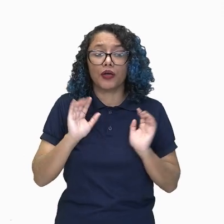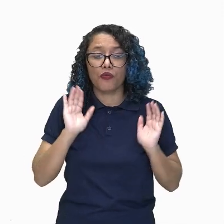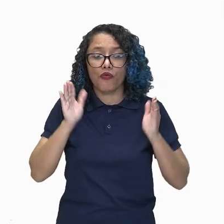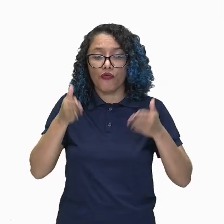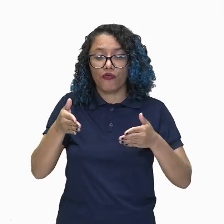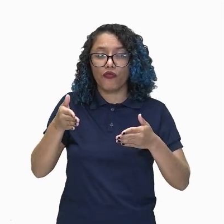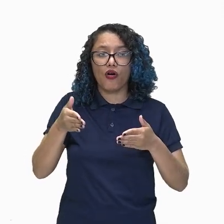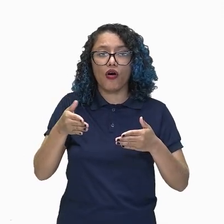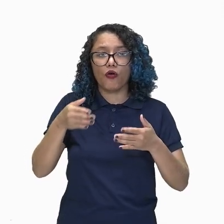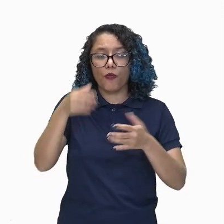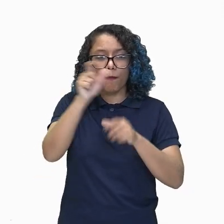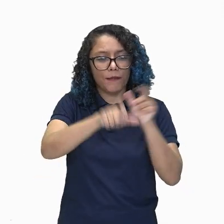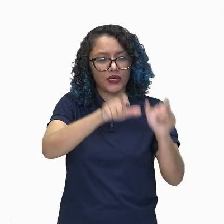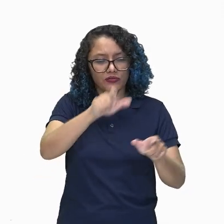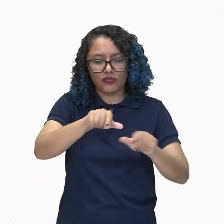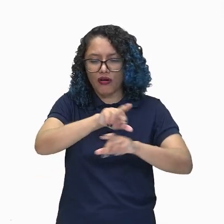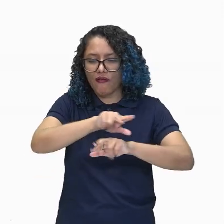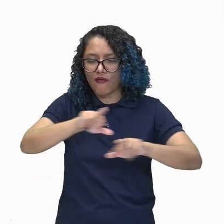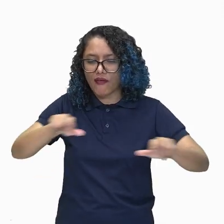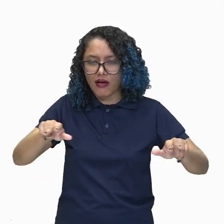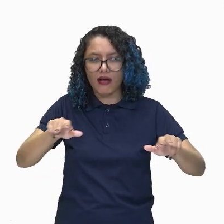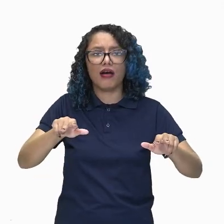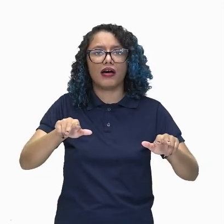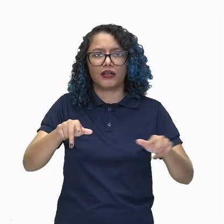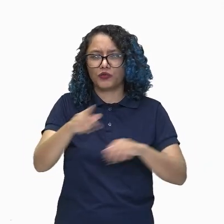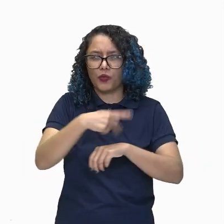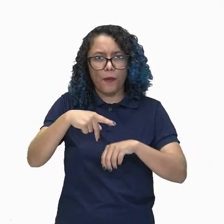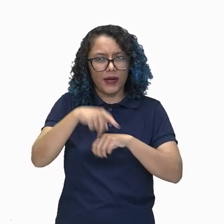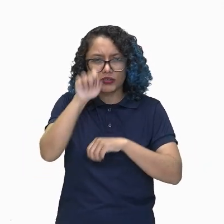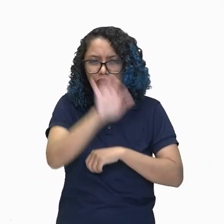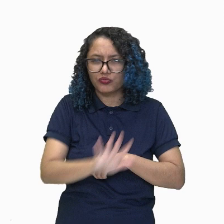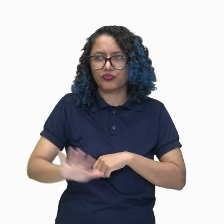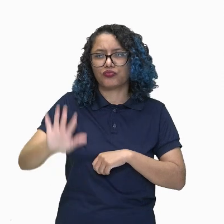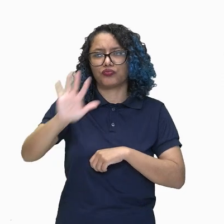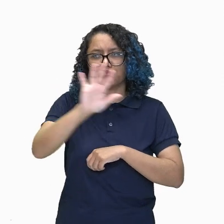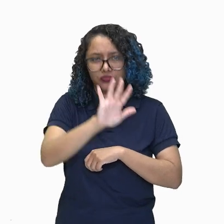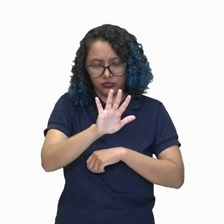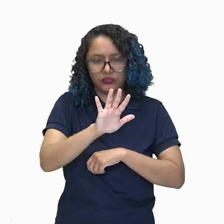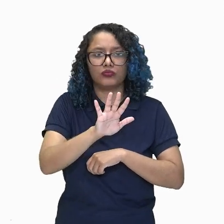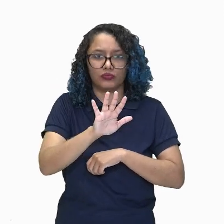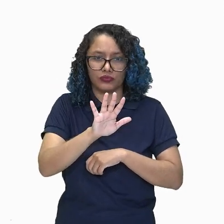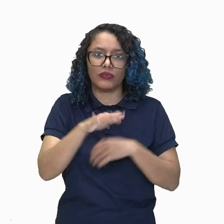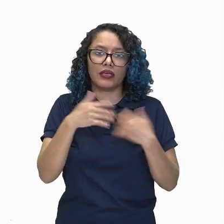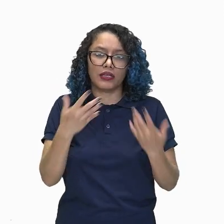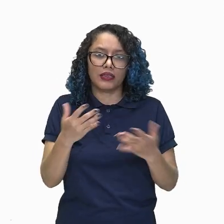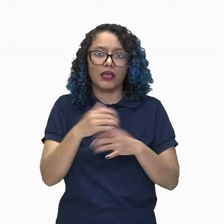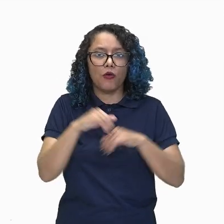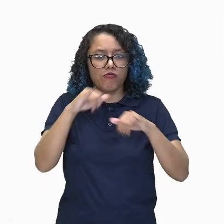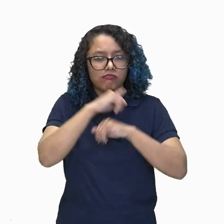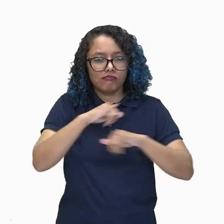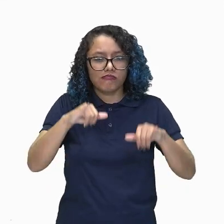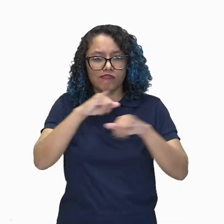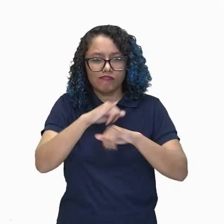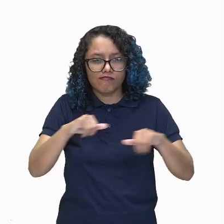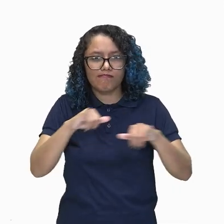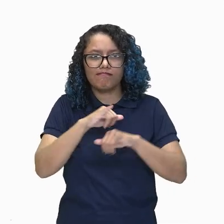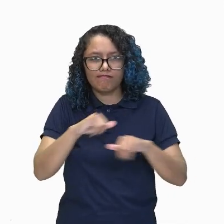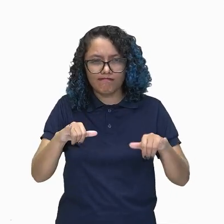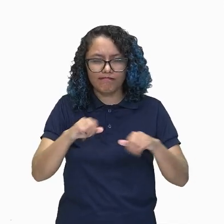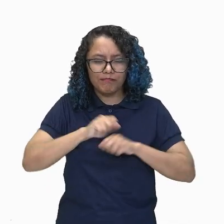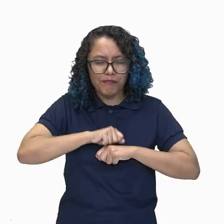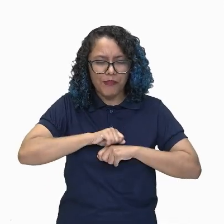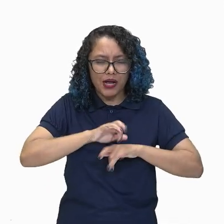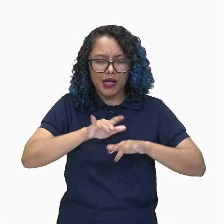atingindo uma série de pessoas, ou seja, um país inteiro. Então, essa propaganda ela é veiculada de forma que atinja